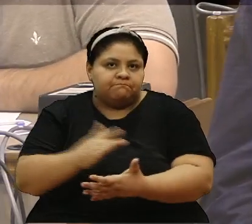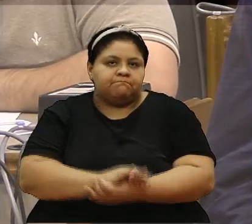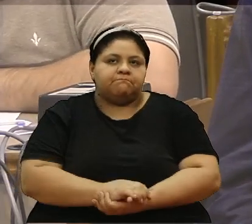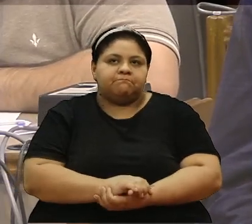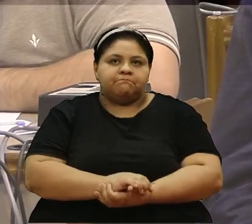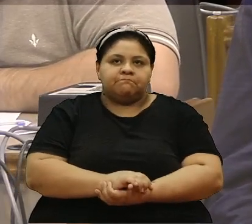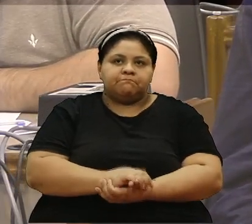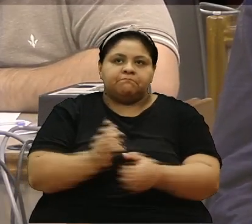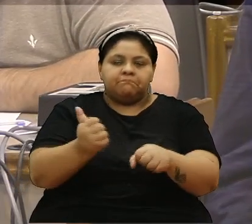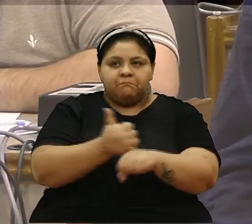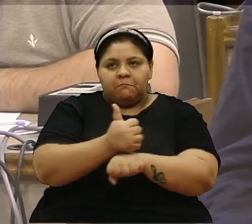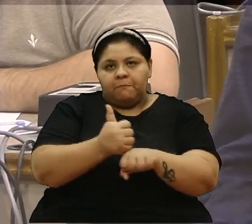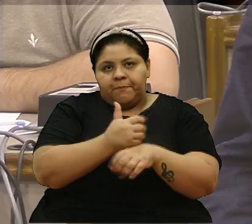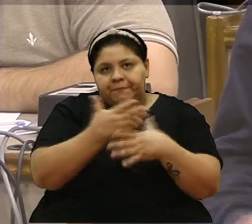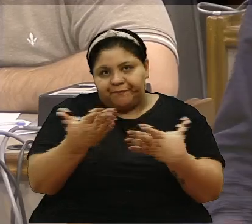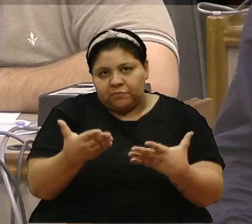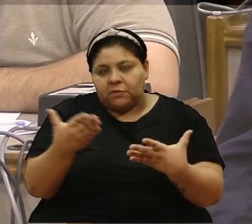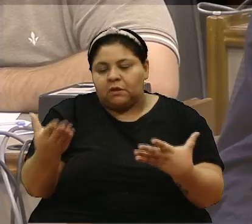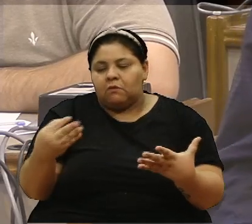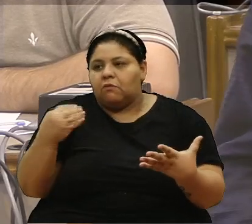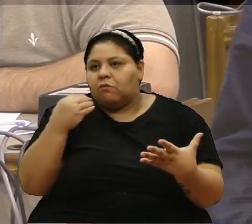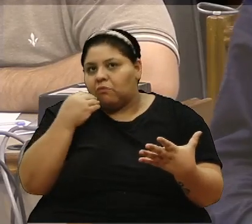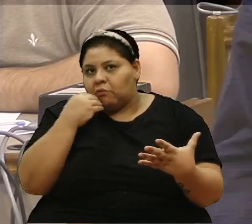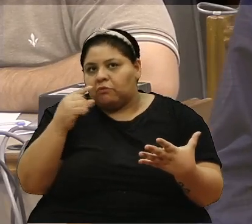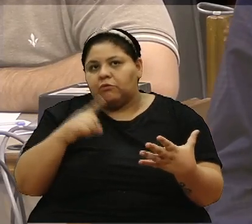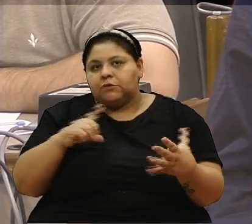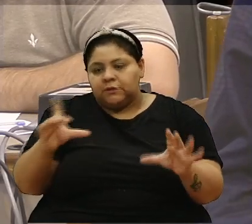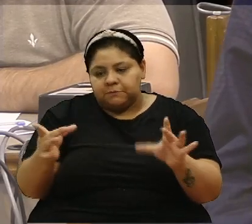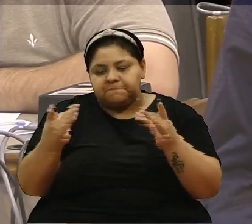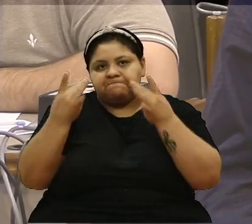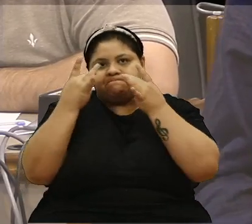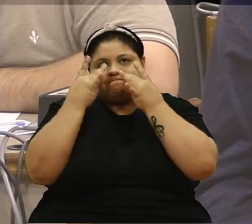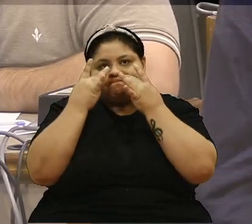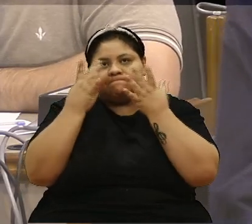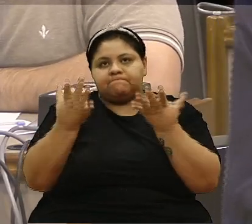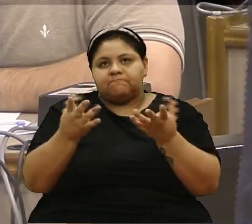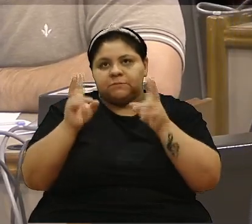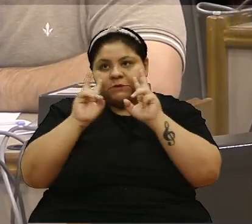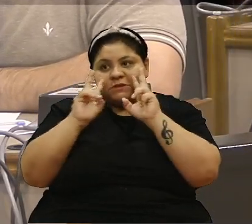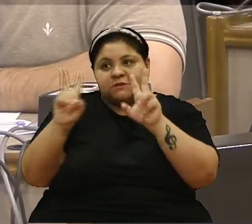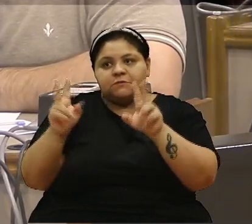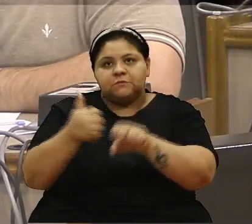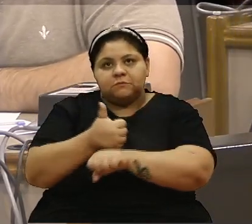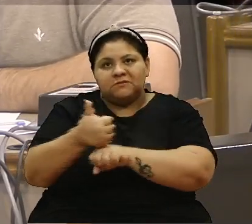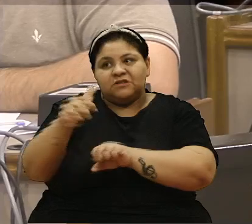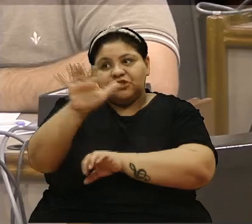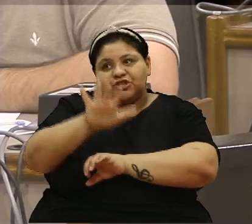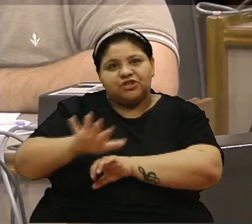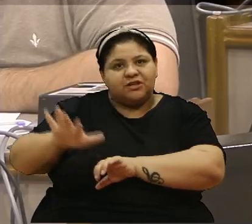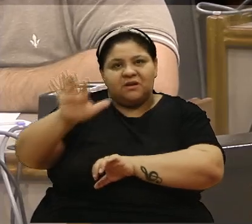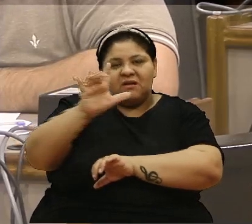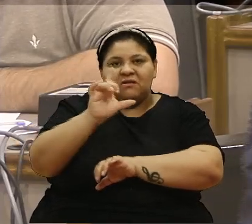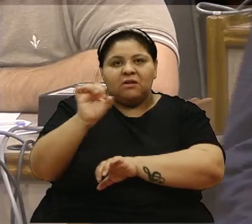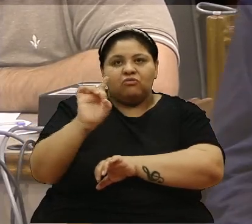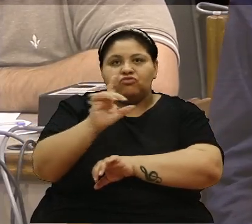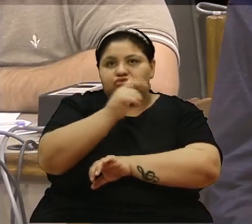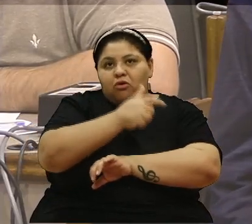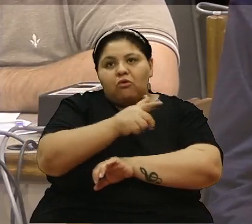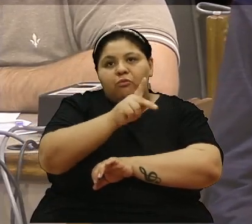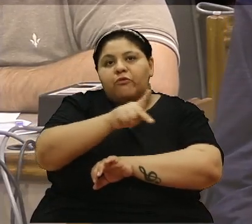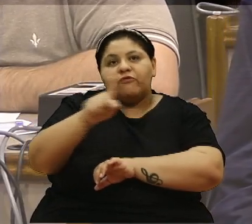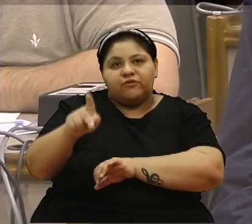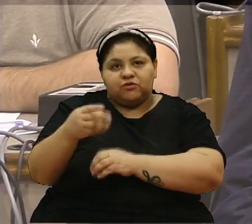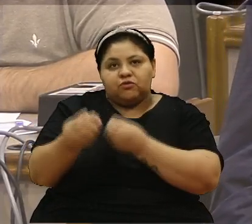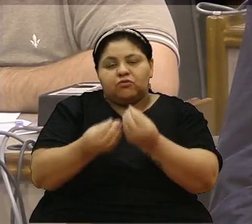nossos profissionais? Então, claro, tem que dar uma atenção, tem que ser visto. Os profissionais, de modo geral, não é só os professores, como